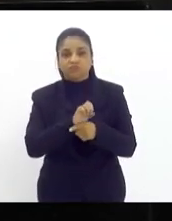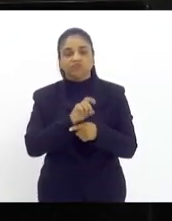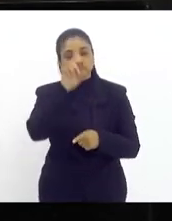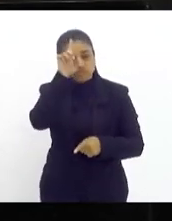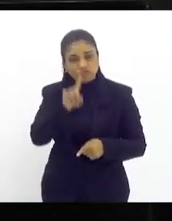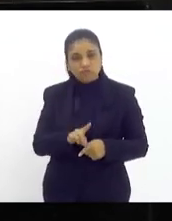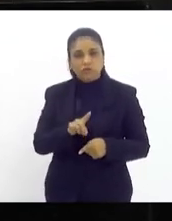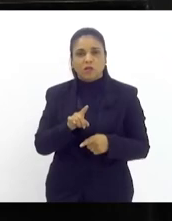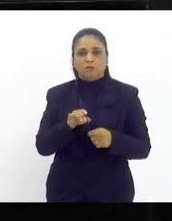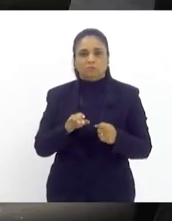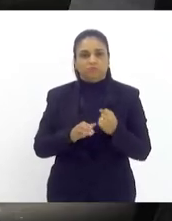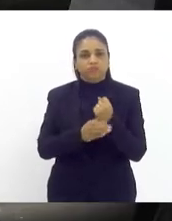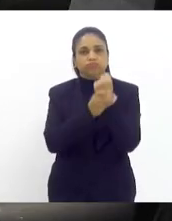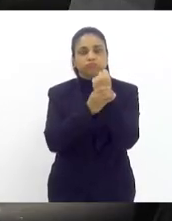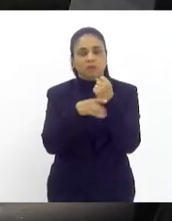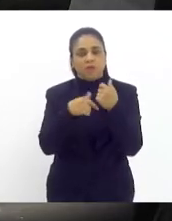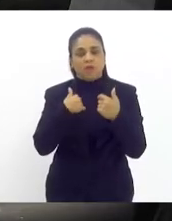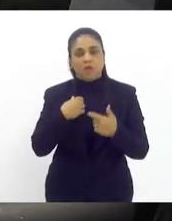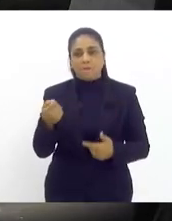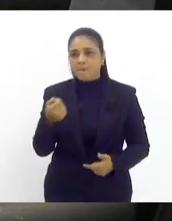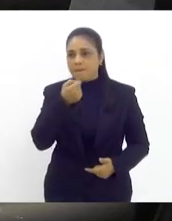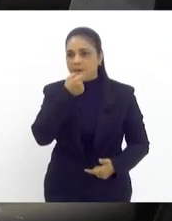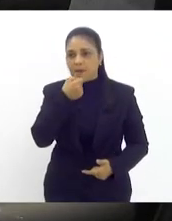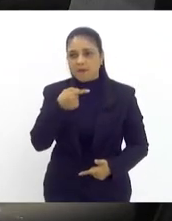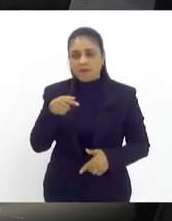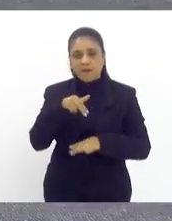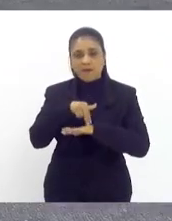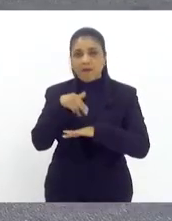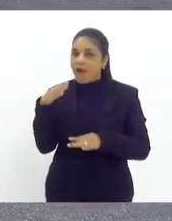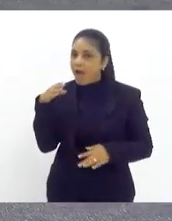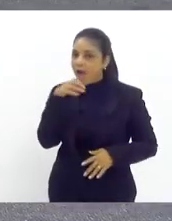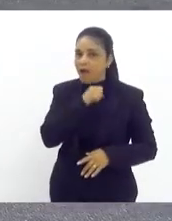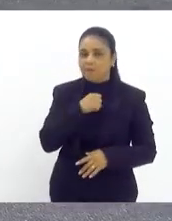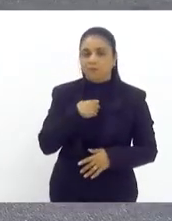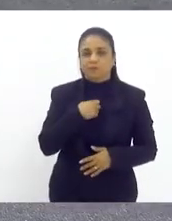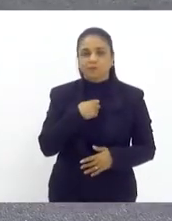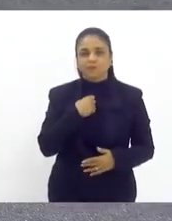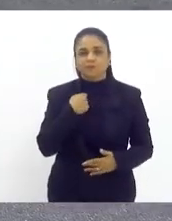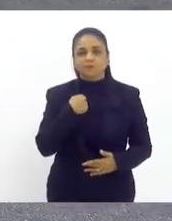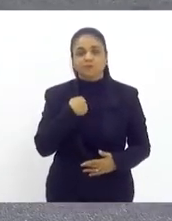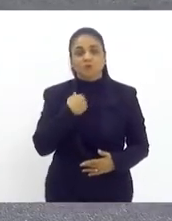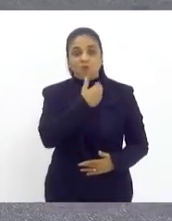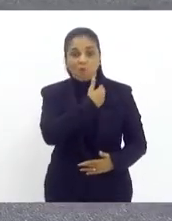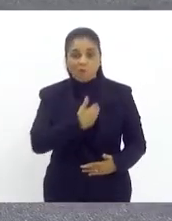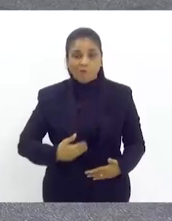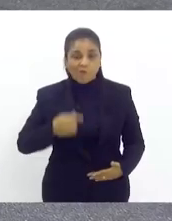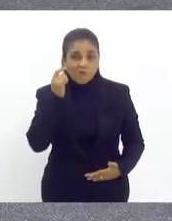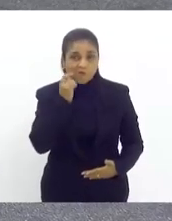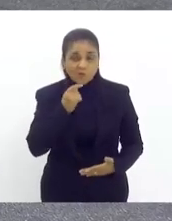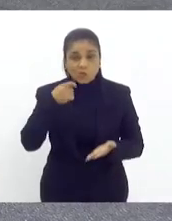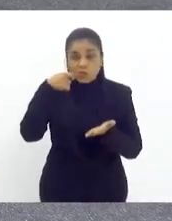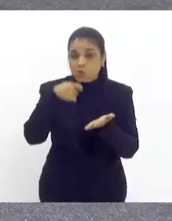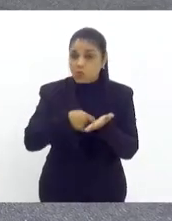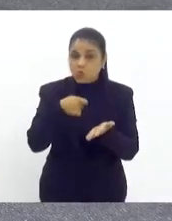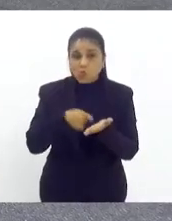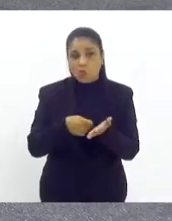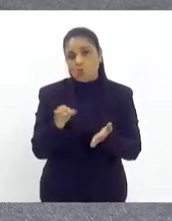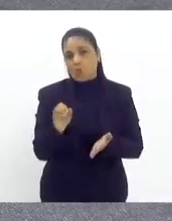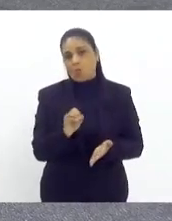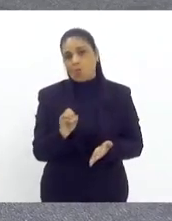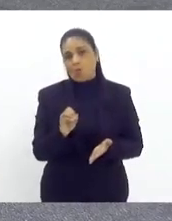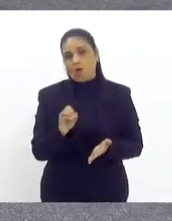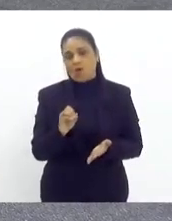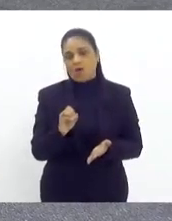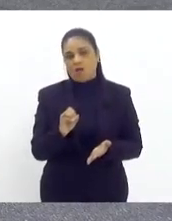lhe conceda uma parte é rápido e breve o governador ele não cumpre e não faz